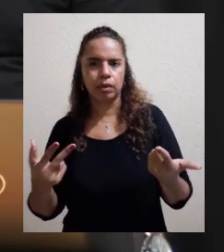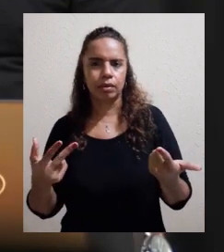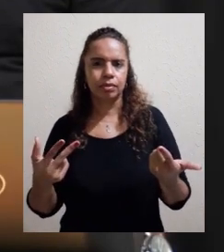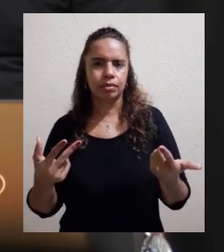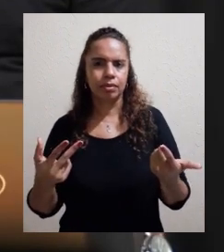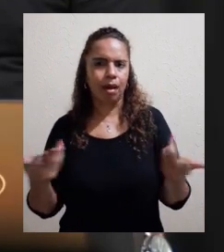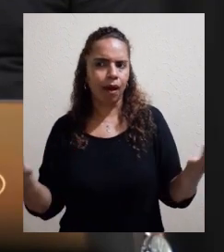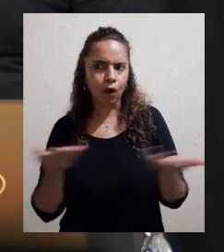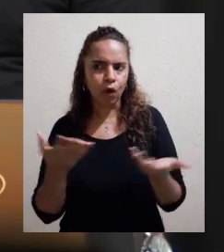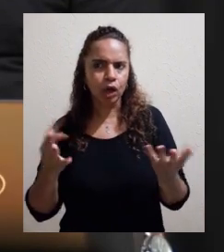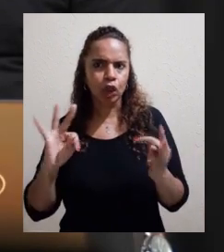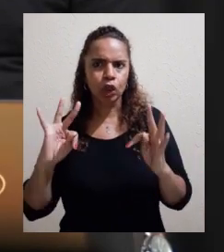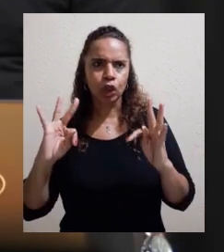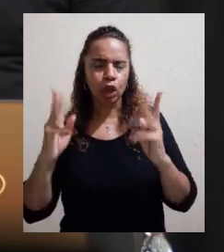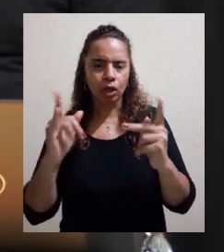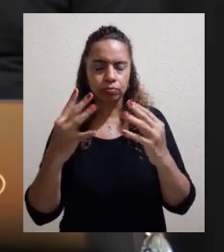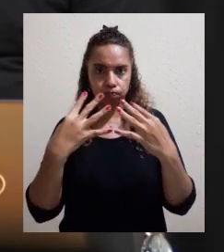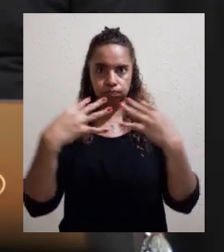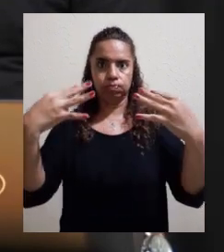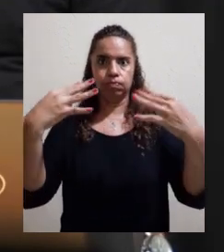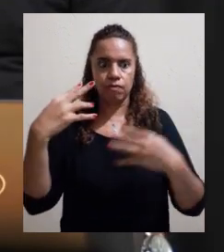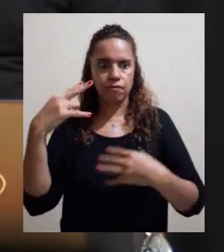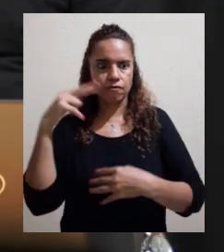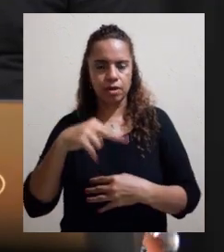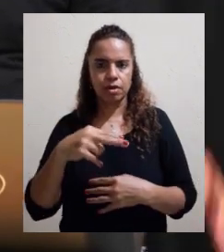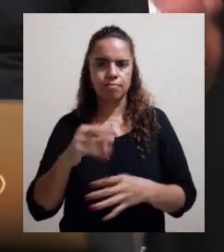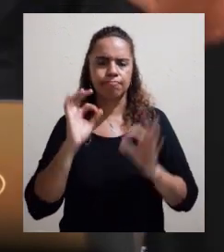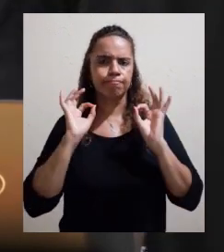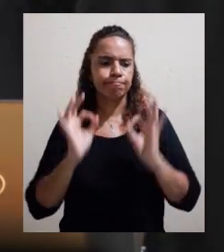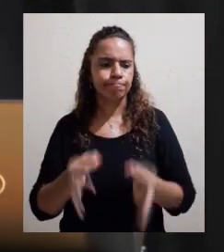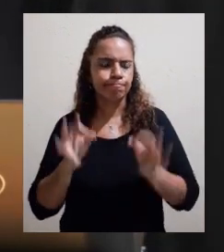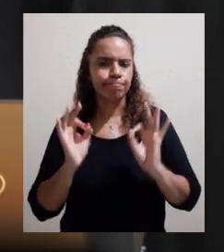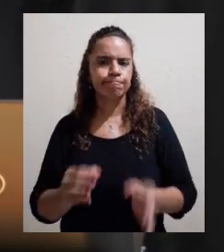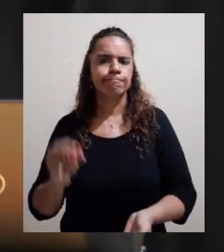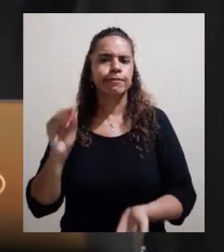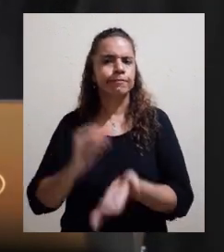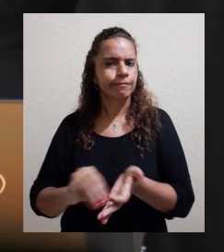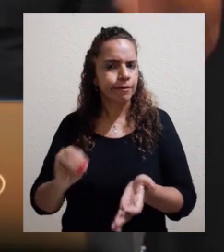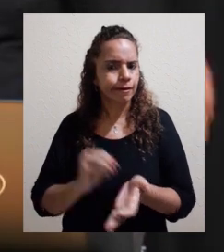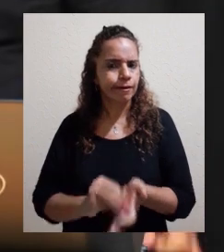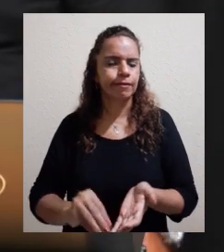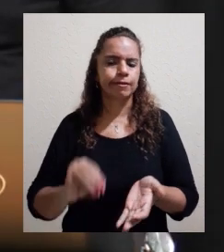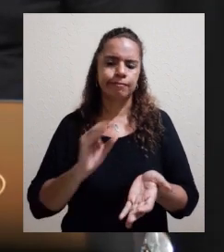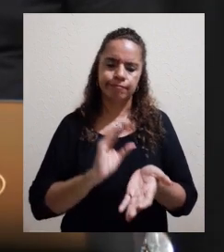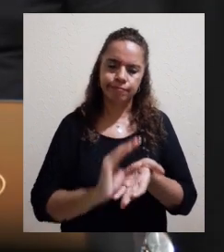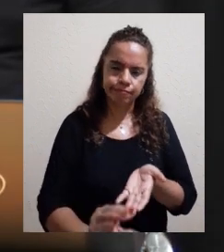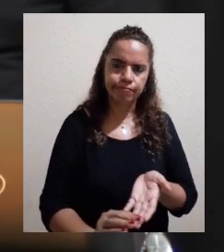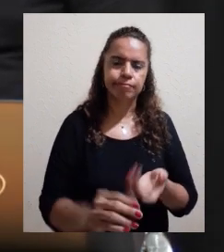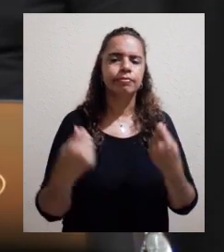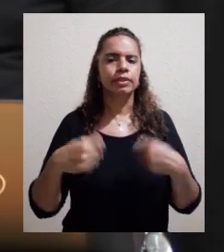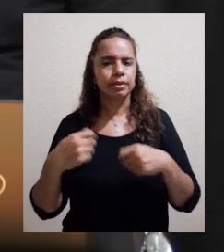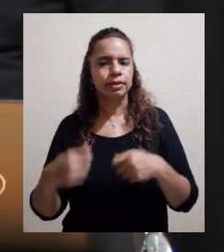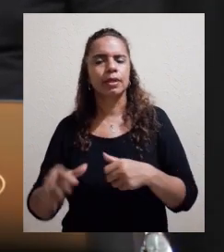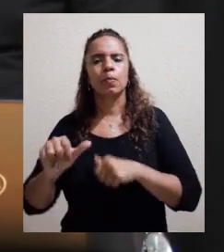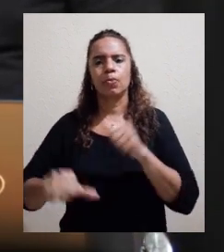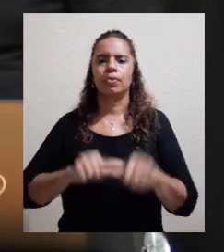universal, e isso ficou na cara, que isso sirva de lição para a gente mudar as nossas convicções prévias,